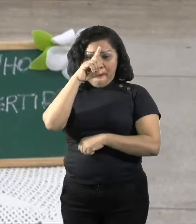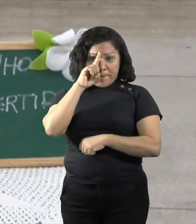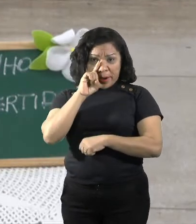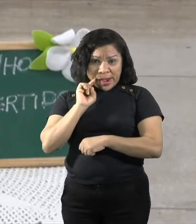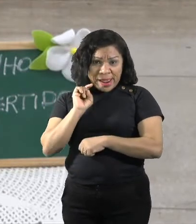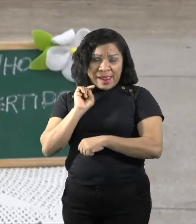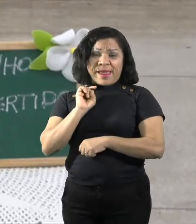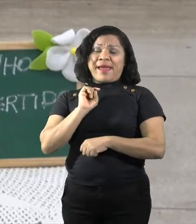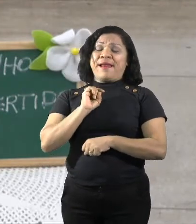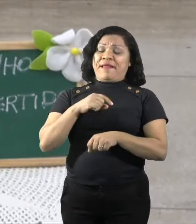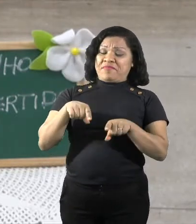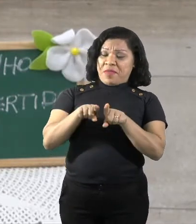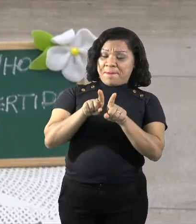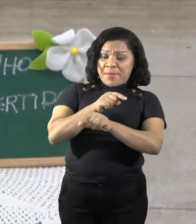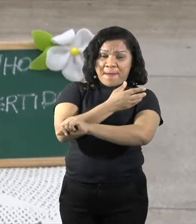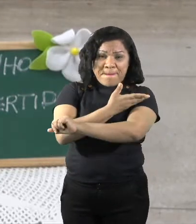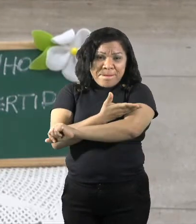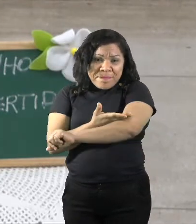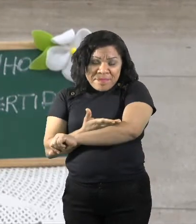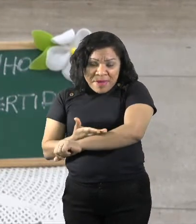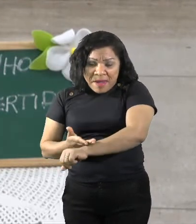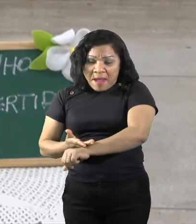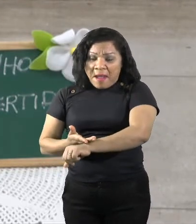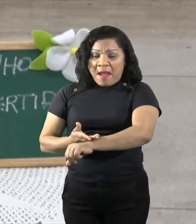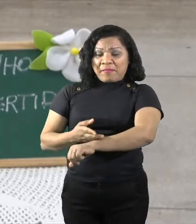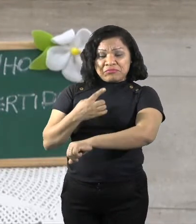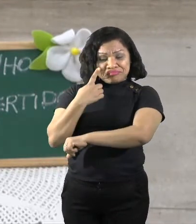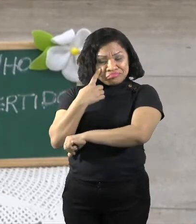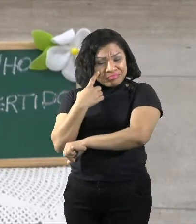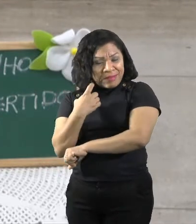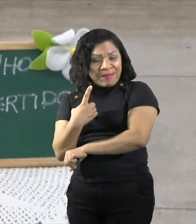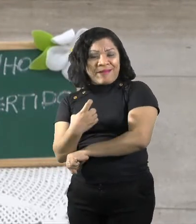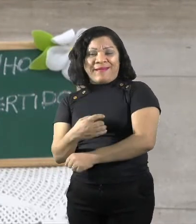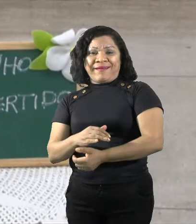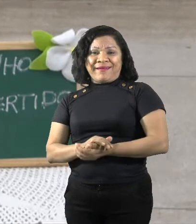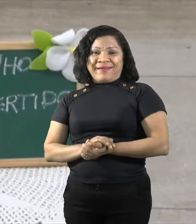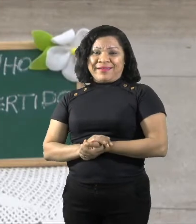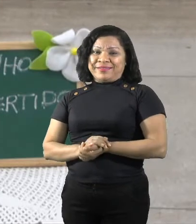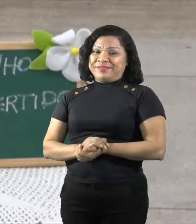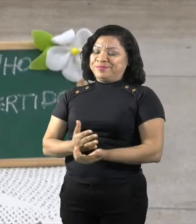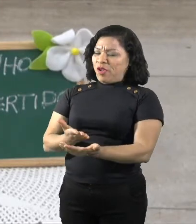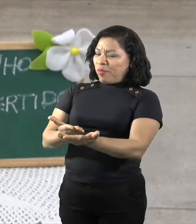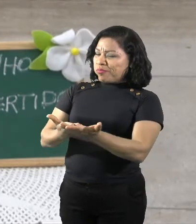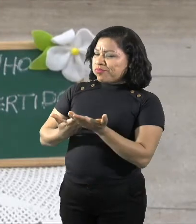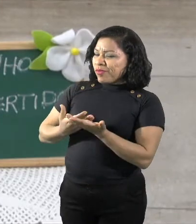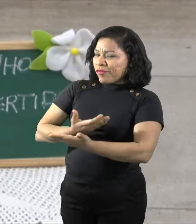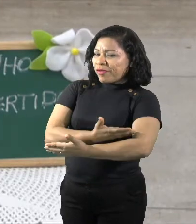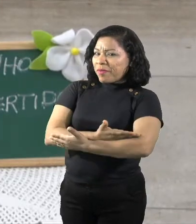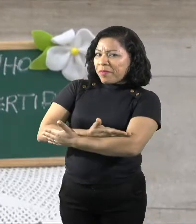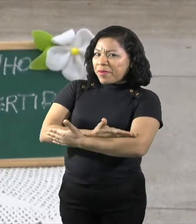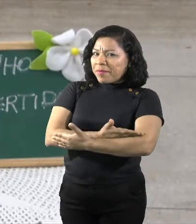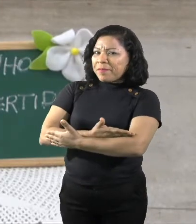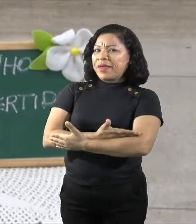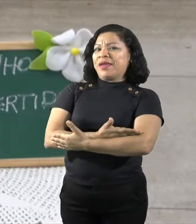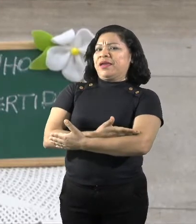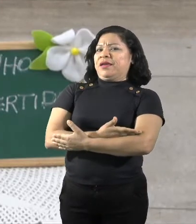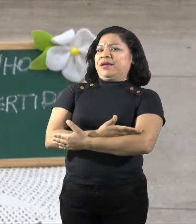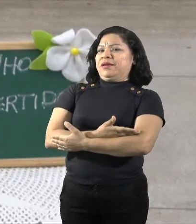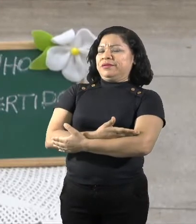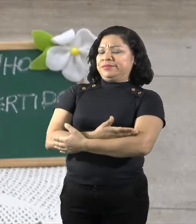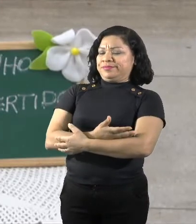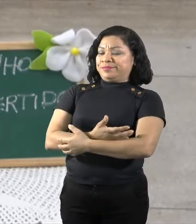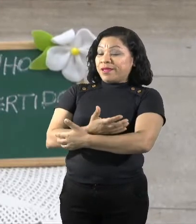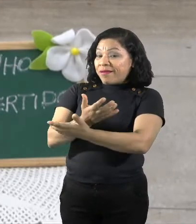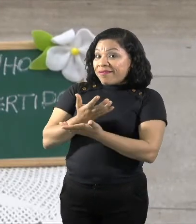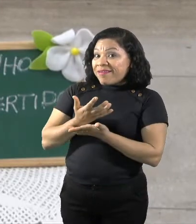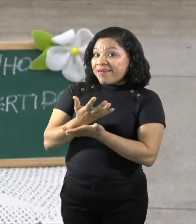Que interessante! Convide também o seu bebê, se ele achar interessante, se ele quiser, a estar